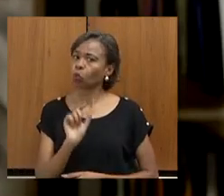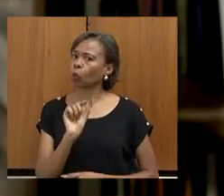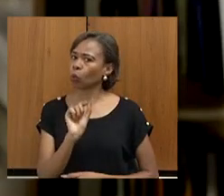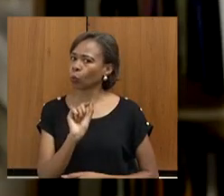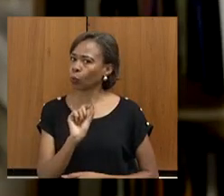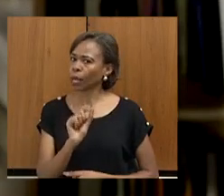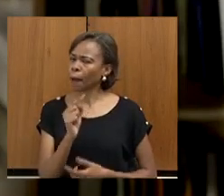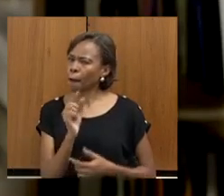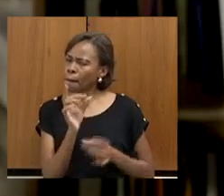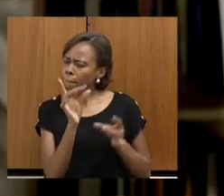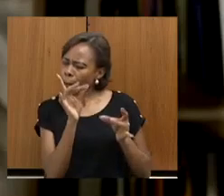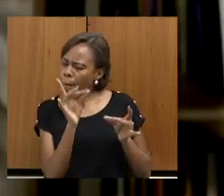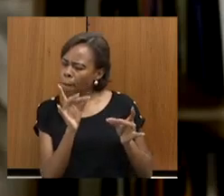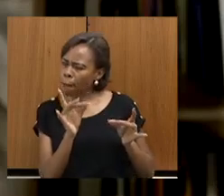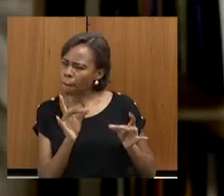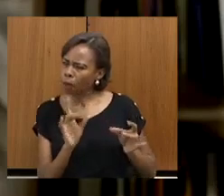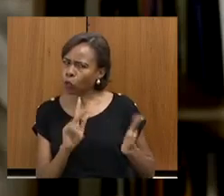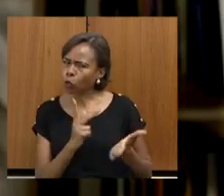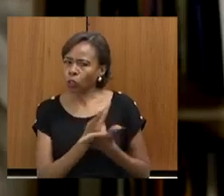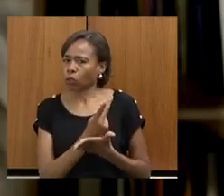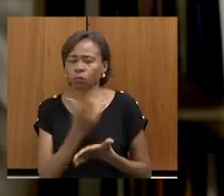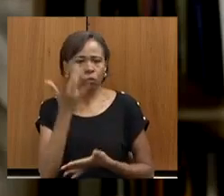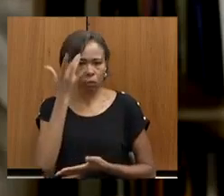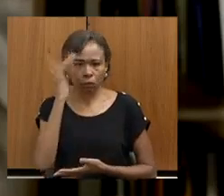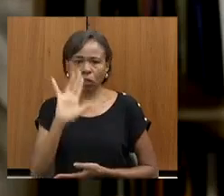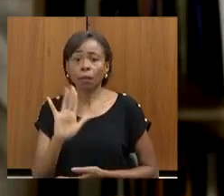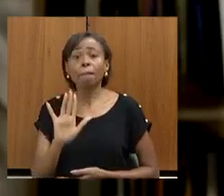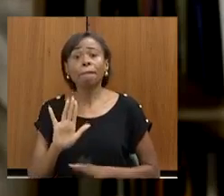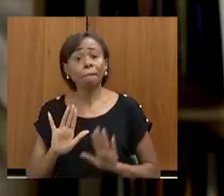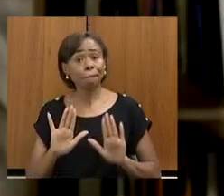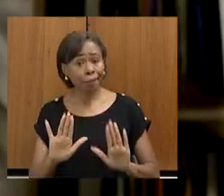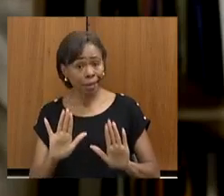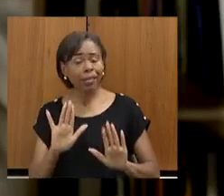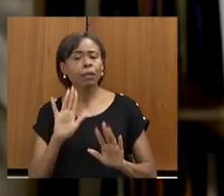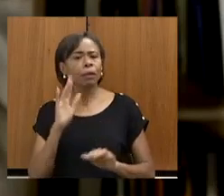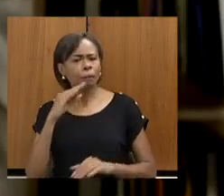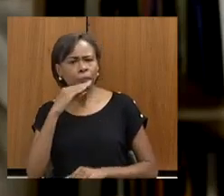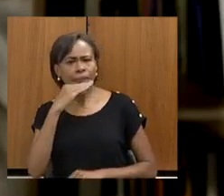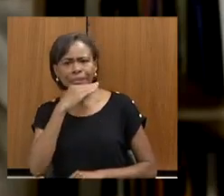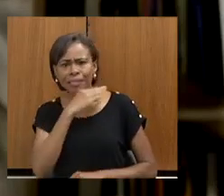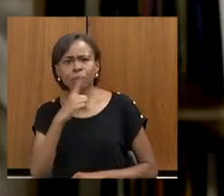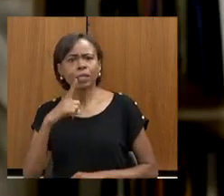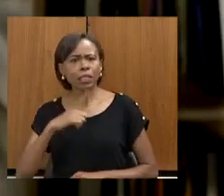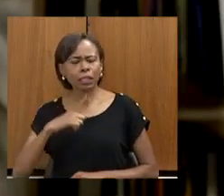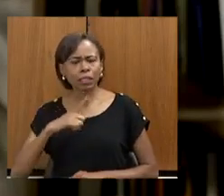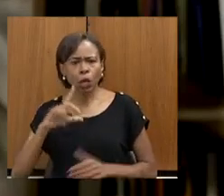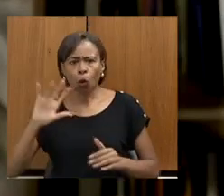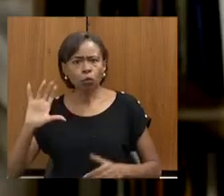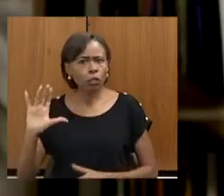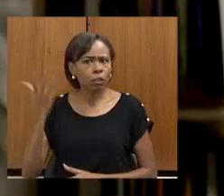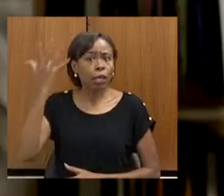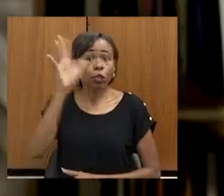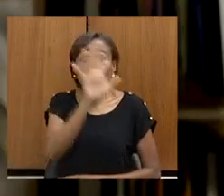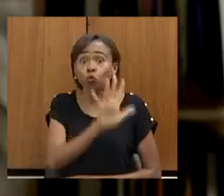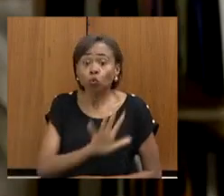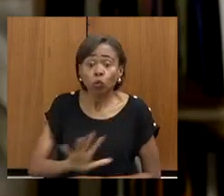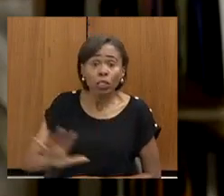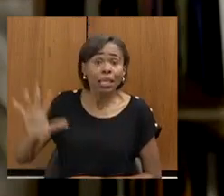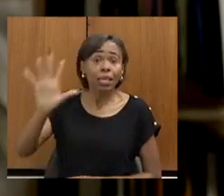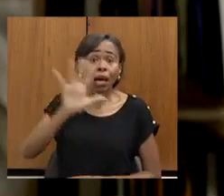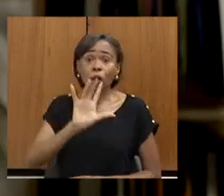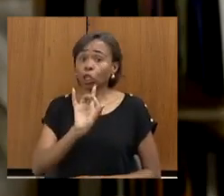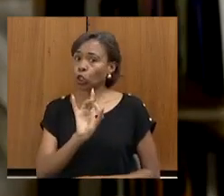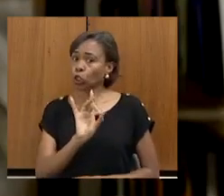acontecimento, mas observo que é um fenômeno generalizado, que atinge não só os